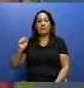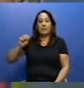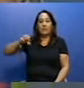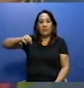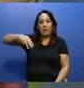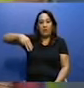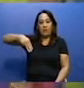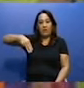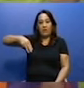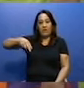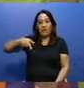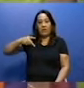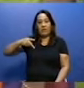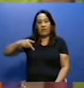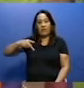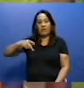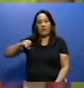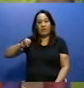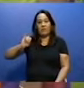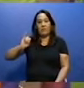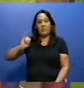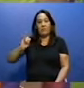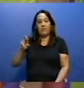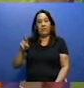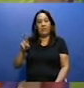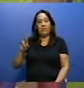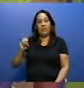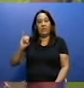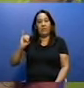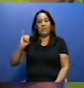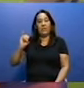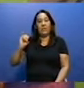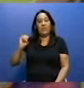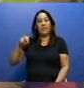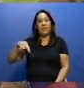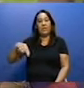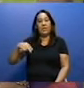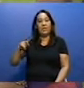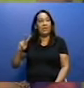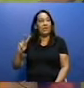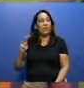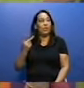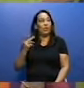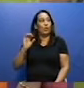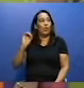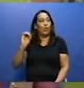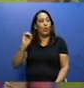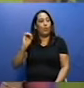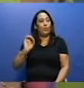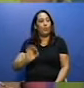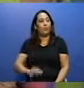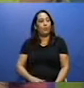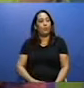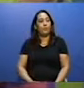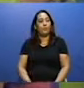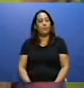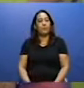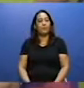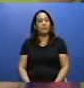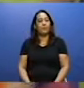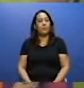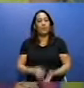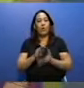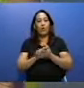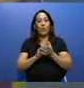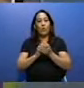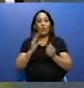professora Catiane já ensinou. Vampirinho. Copia lá bem bonito.